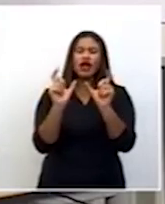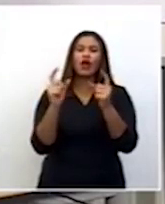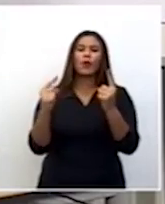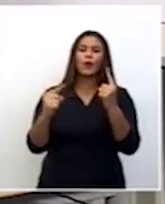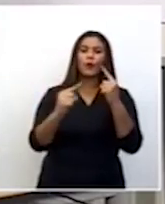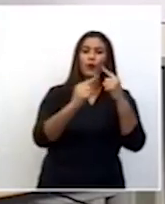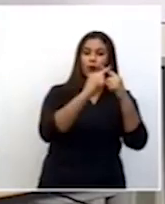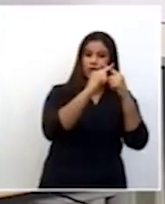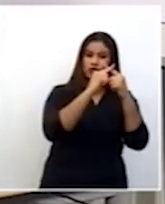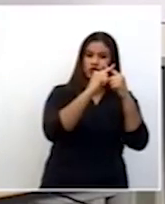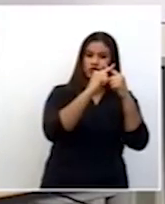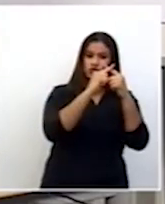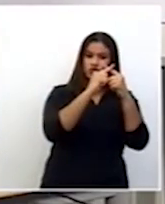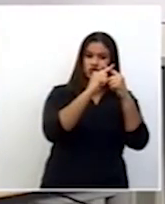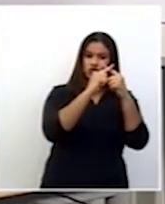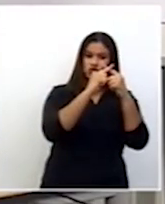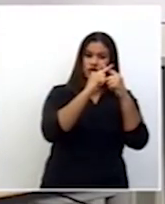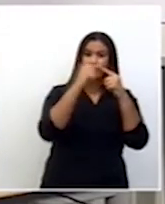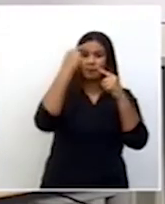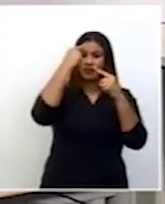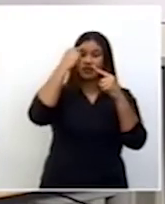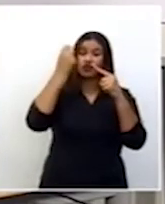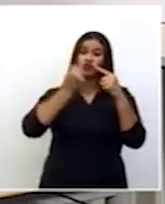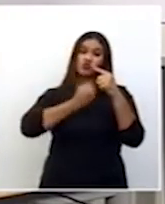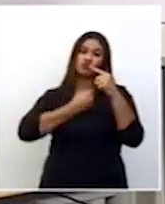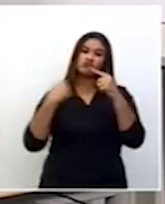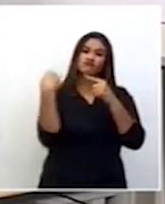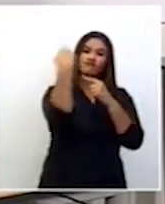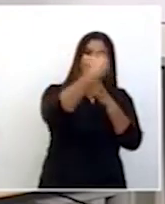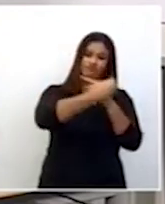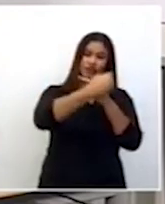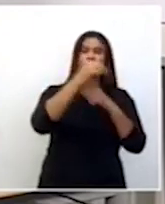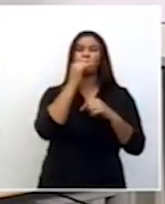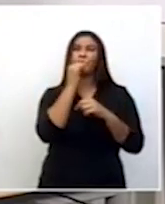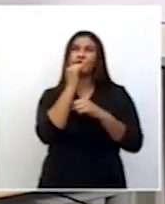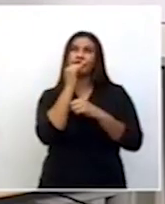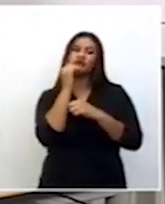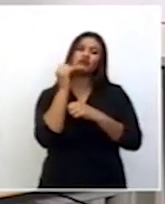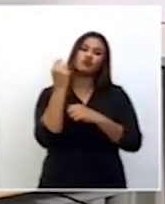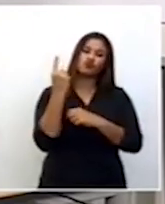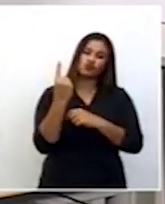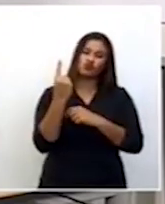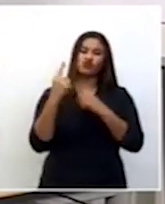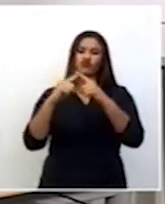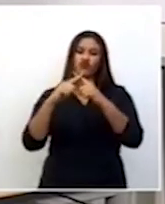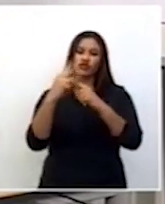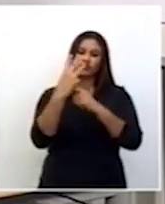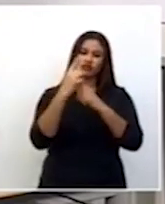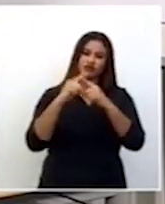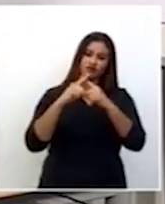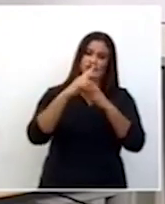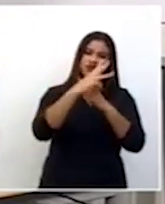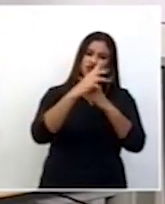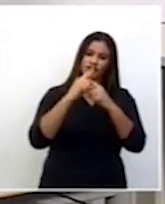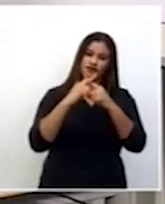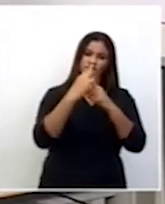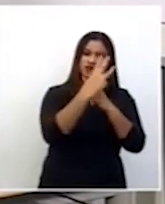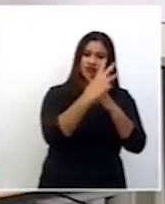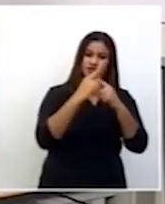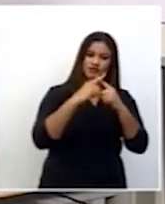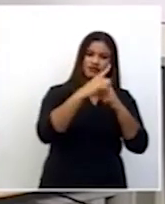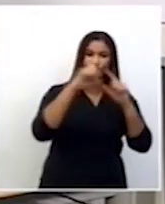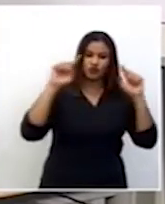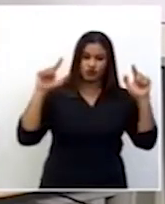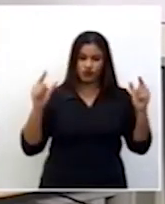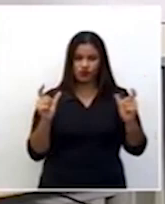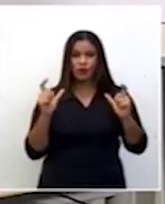multiplica sempre pelo anterior. Então, por exemplo, 1 vezes 3, vezes 3, vezes 3, vezes 3, e assim vai dando